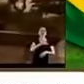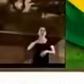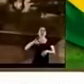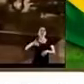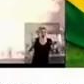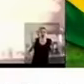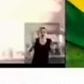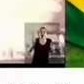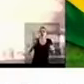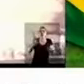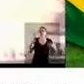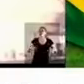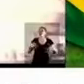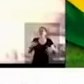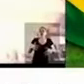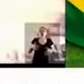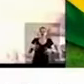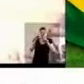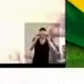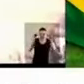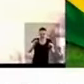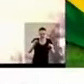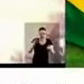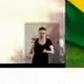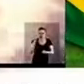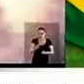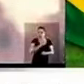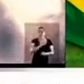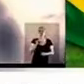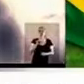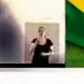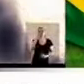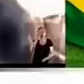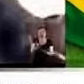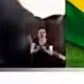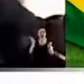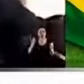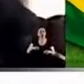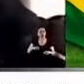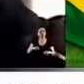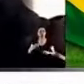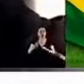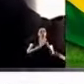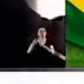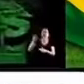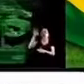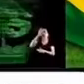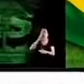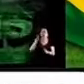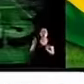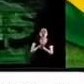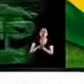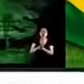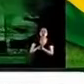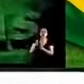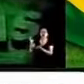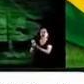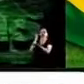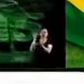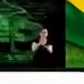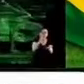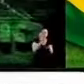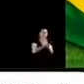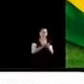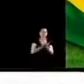cidadão. Somos a nação que zerou a corrupção nas estatais, saqueadas por anos e que agora são